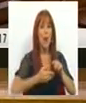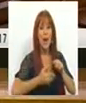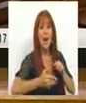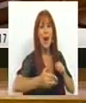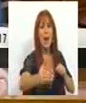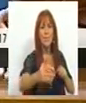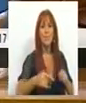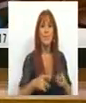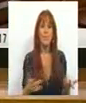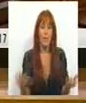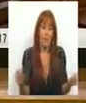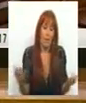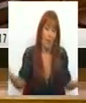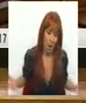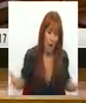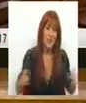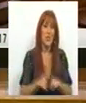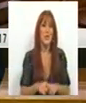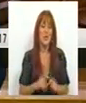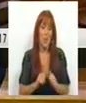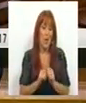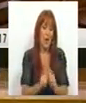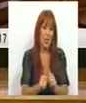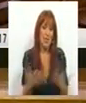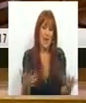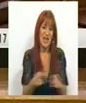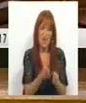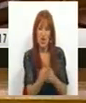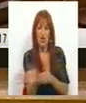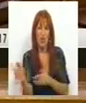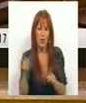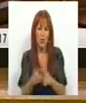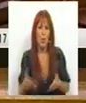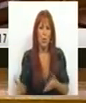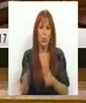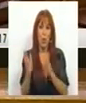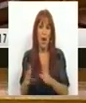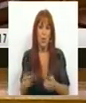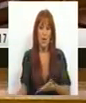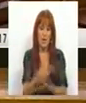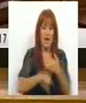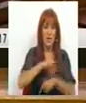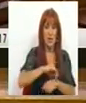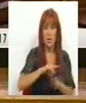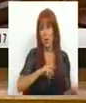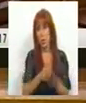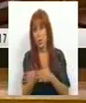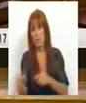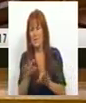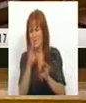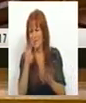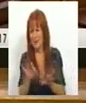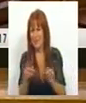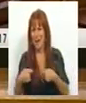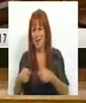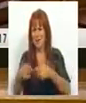ano. E que, evidentemente, acompanhado esse desvio do lado da receita, com um desvio idêntico